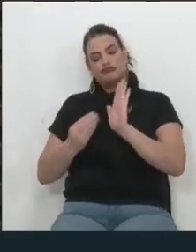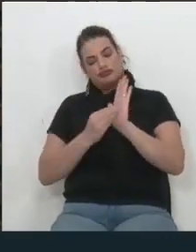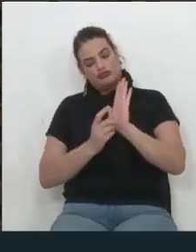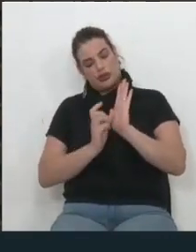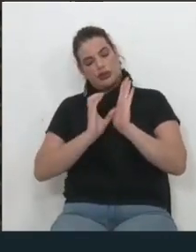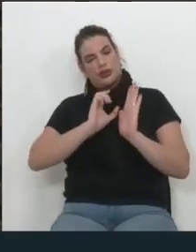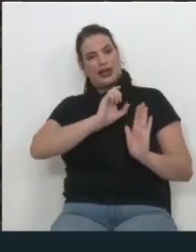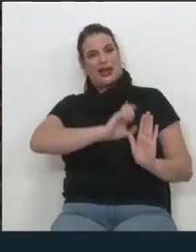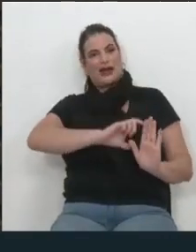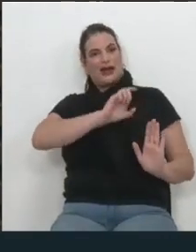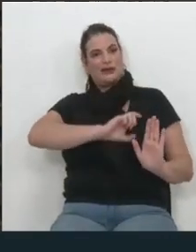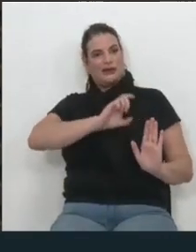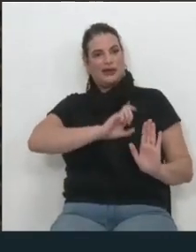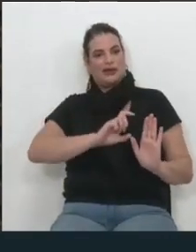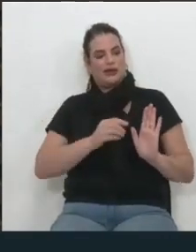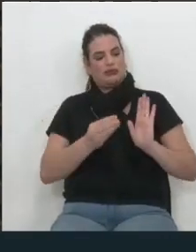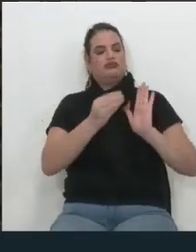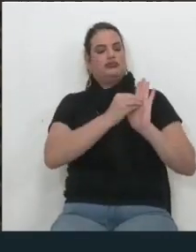habilitação,